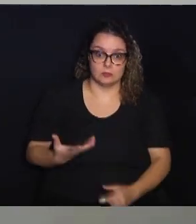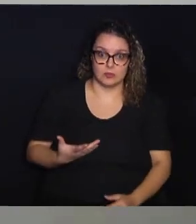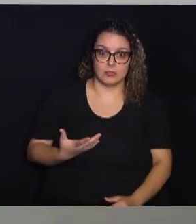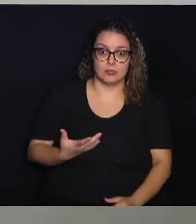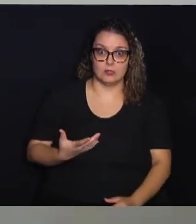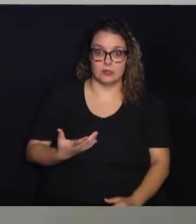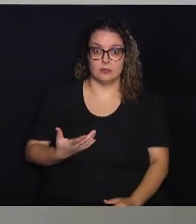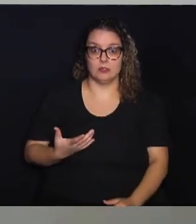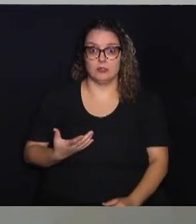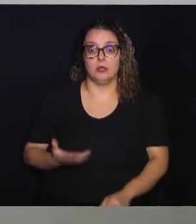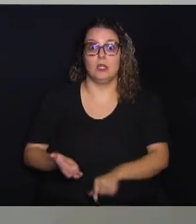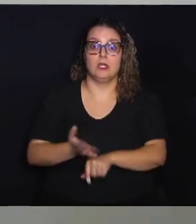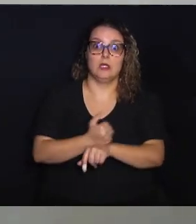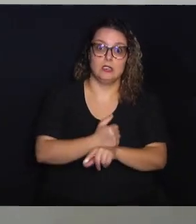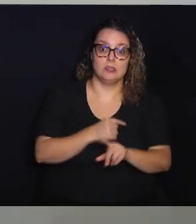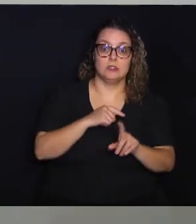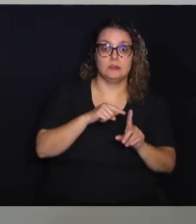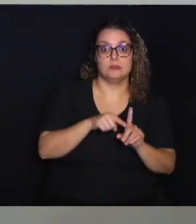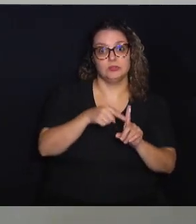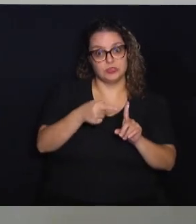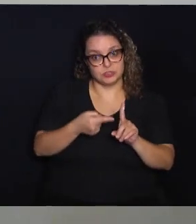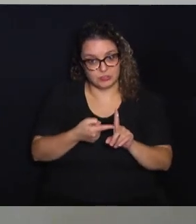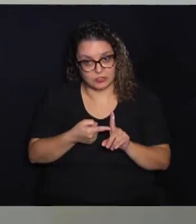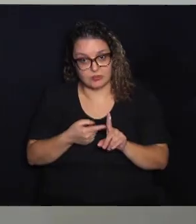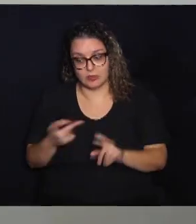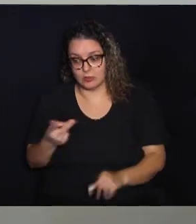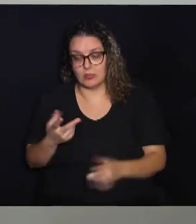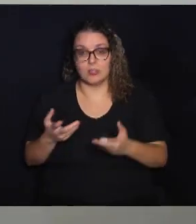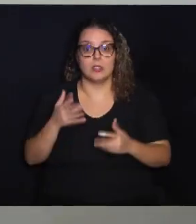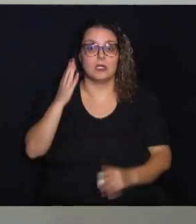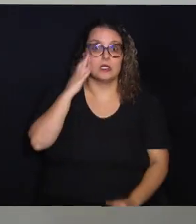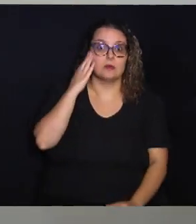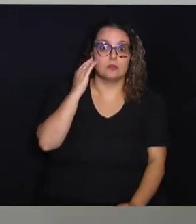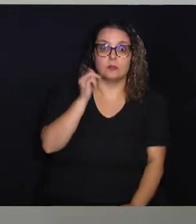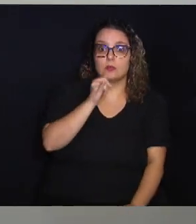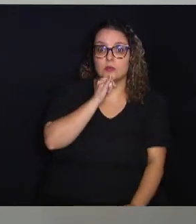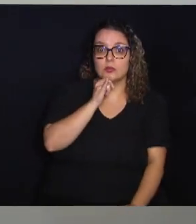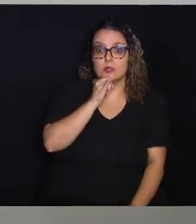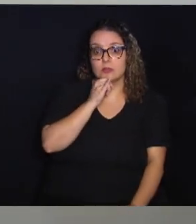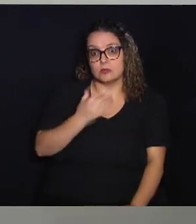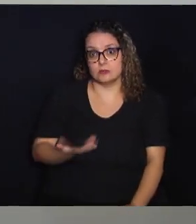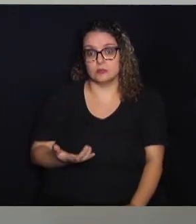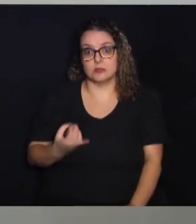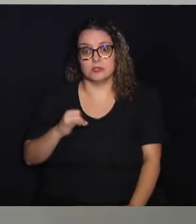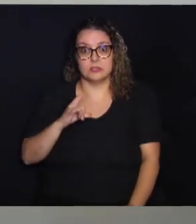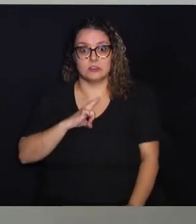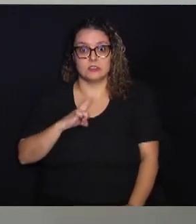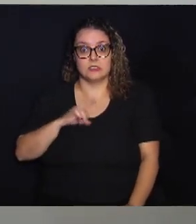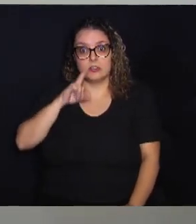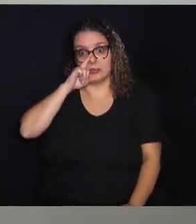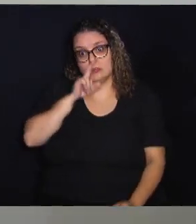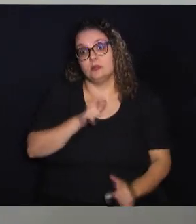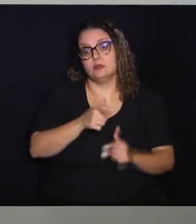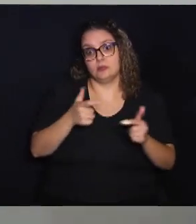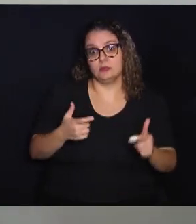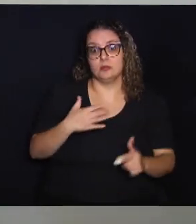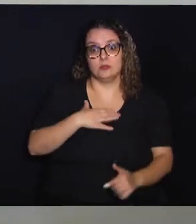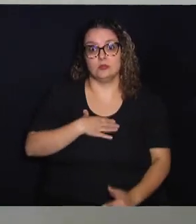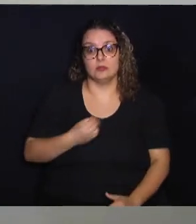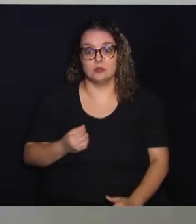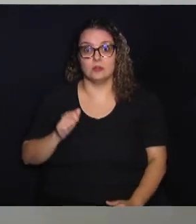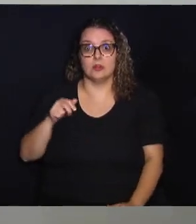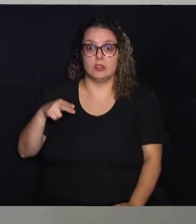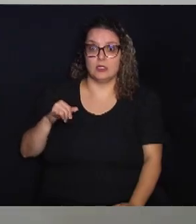casais que antes de engravidar querem saber, por exemplo, se tem um risco aumentado de ter um filho com